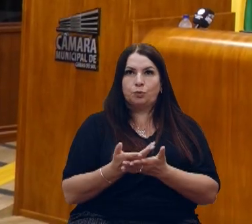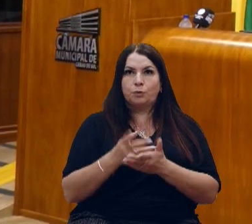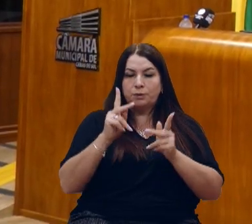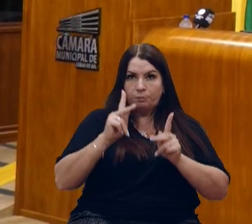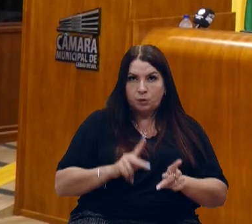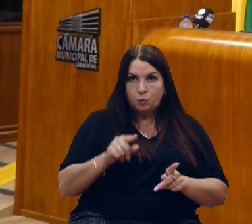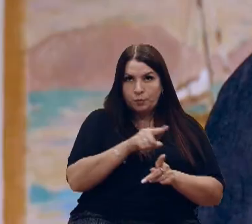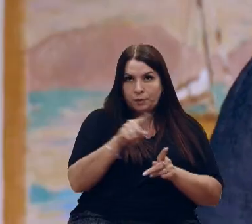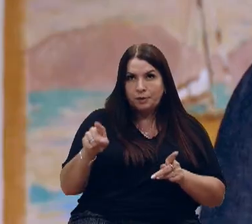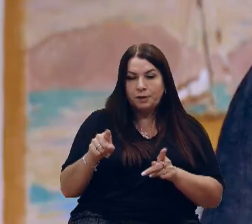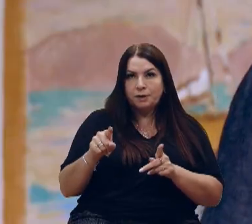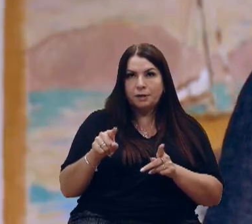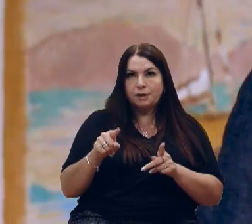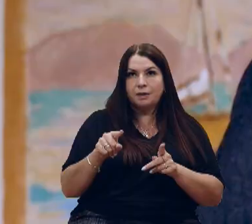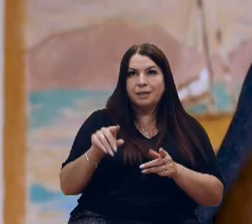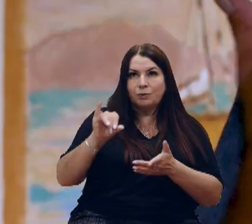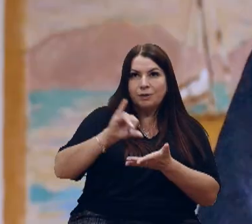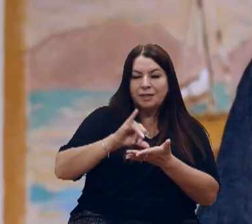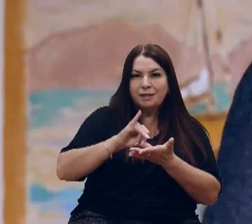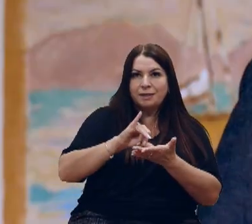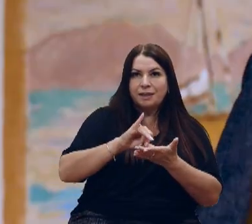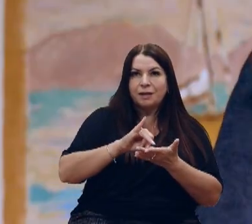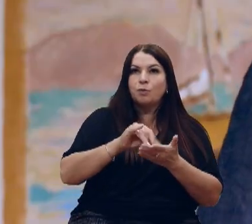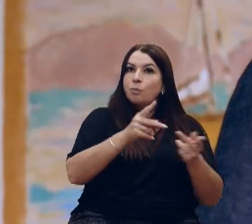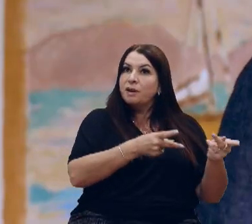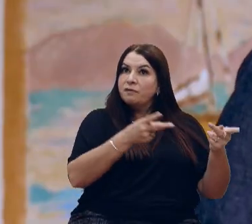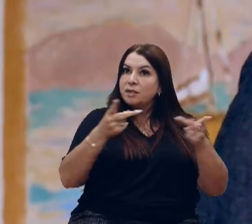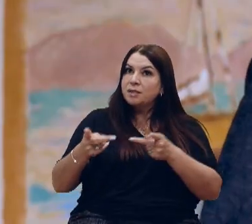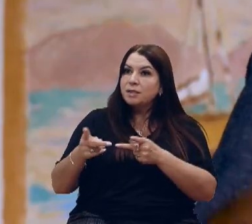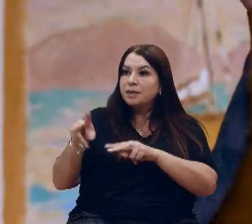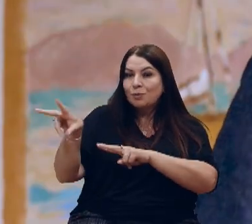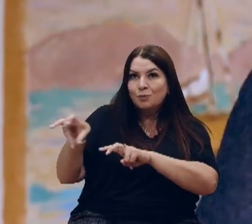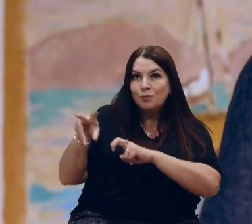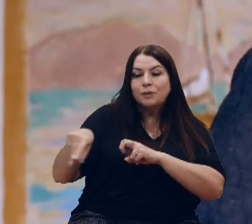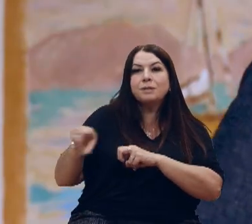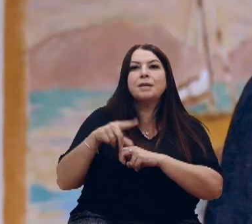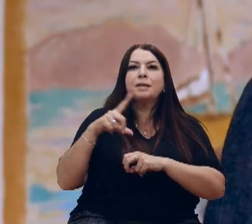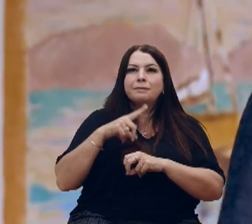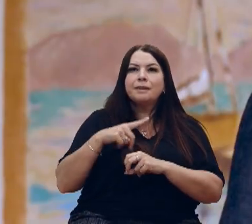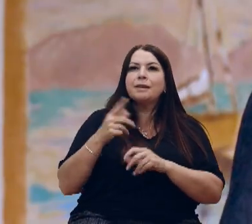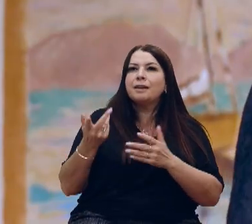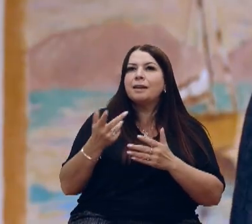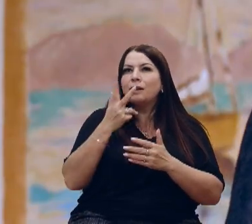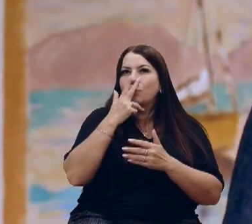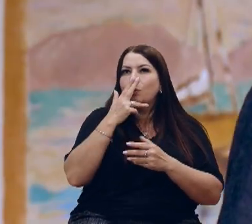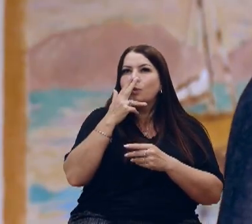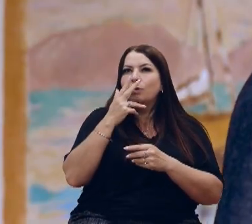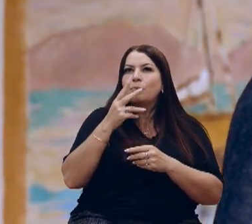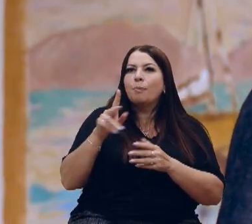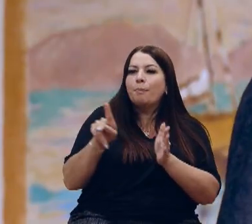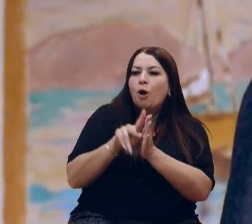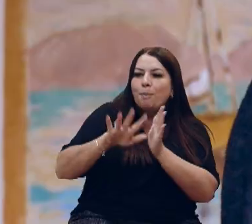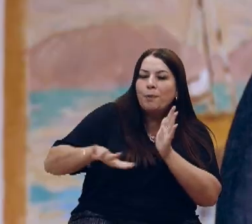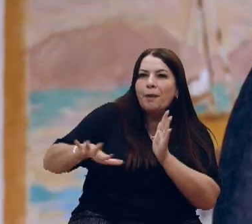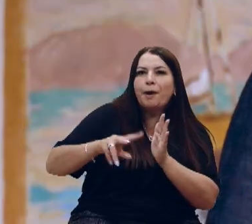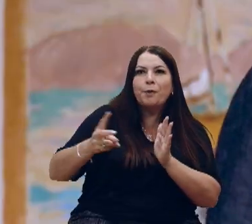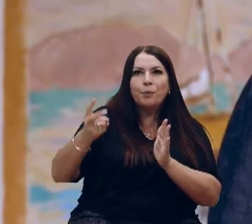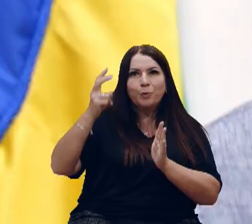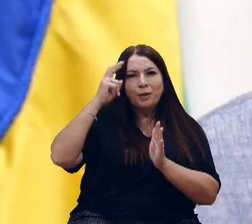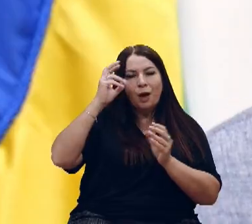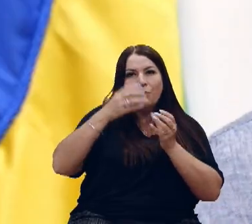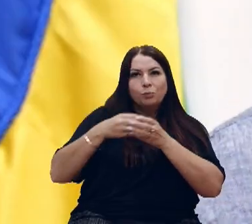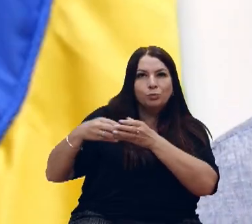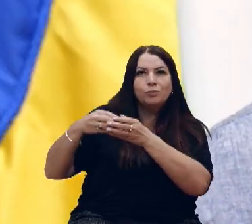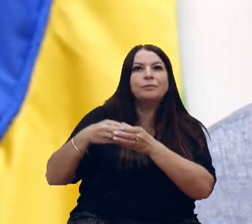pessoal da zona mais central da cidade também visite a zona rural, né? E tenha ela como um equipamento cultural, como um equipamento turístico,